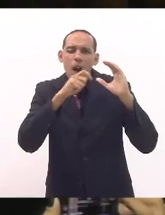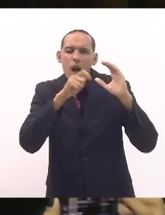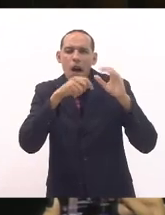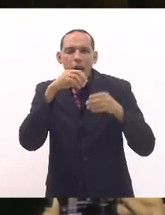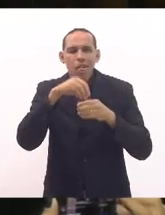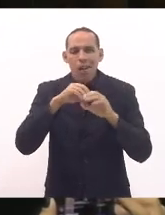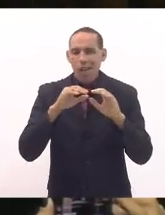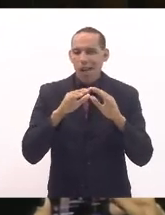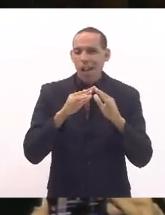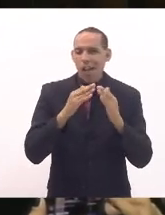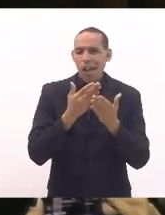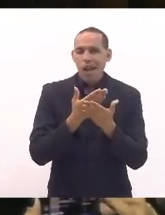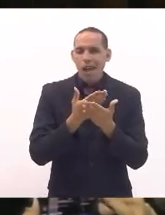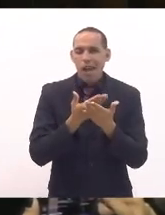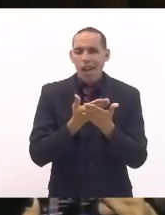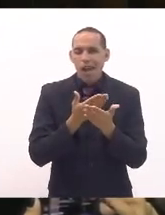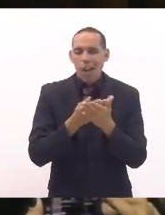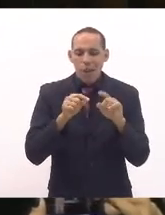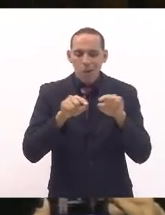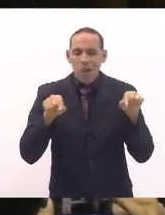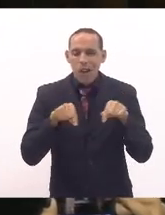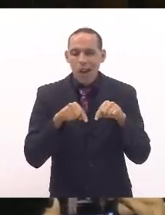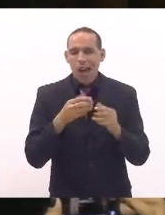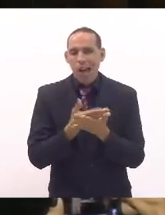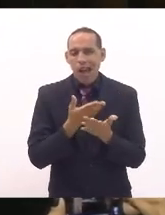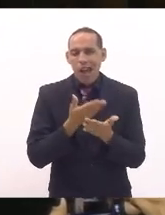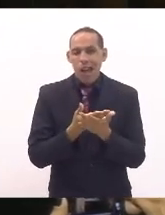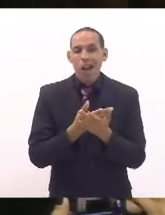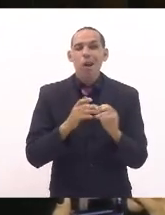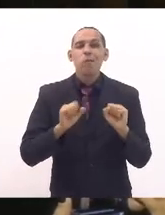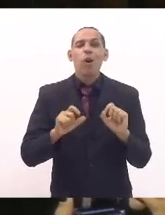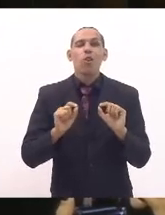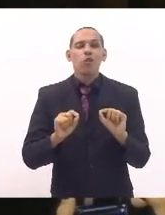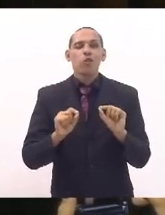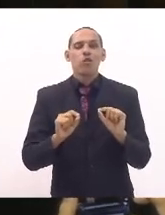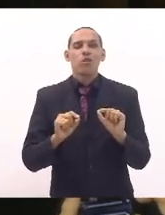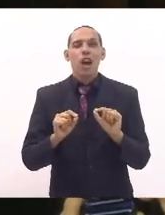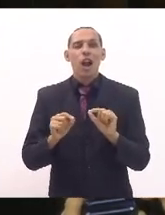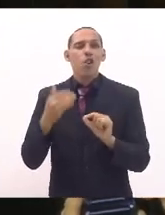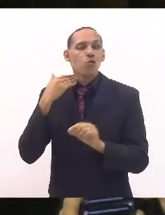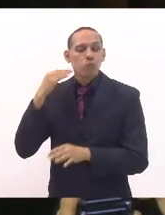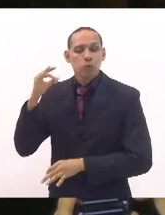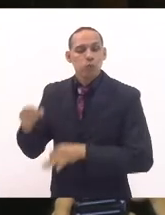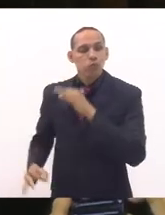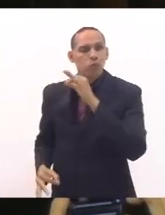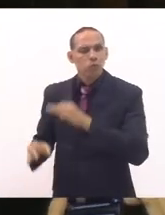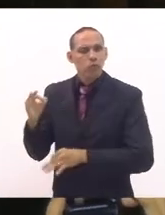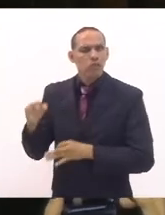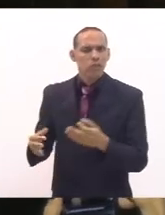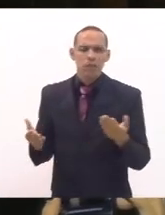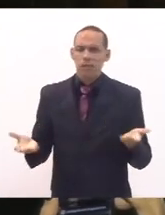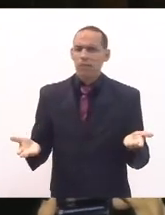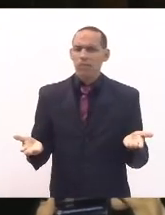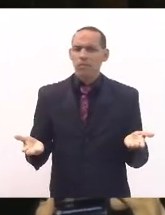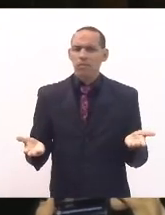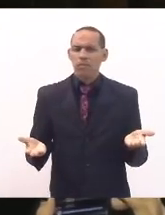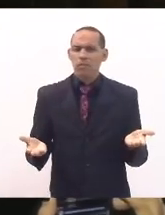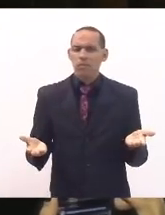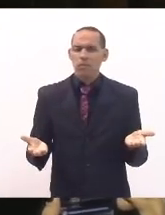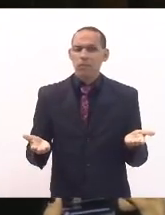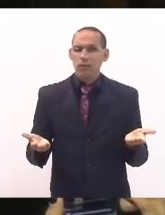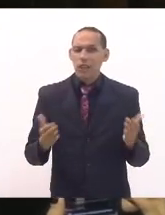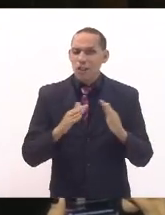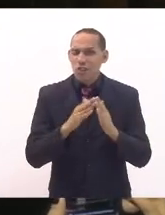sala de aula, pode ser passivo de responder judicialmente. Ou seja, De escola